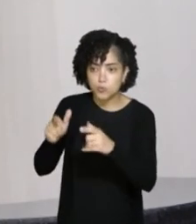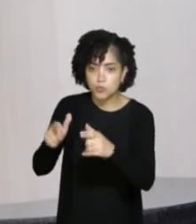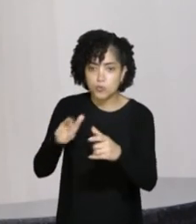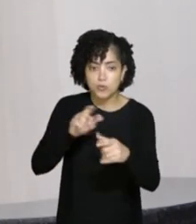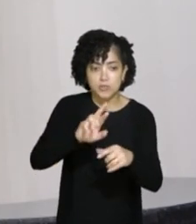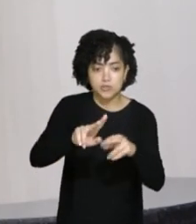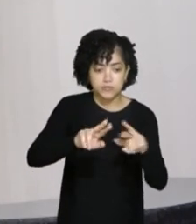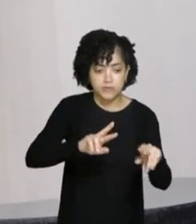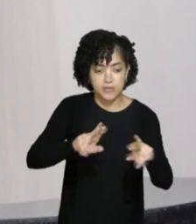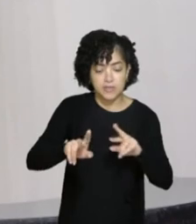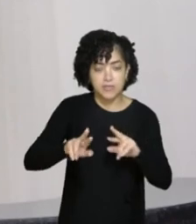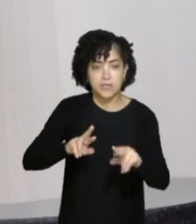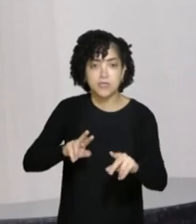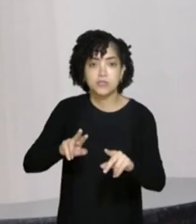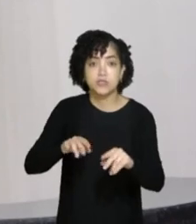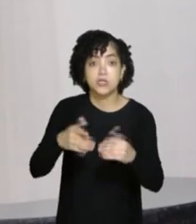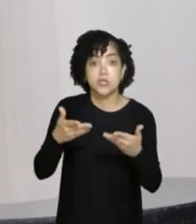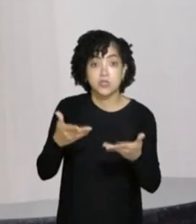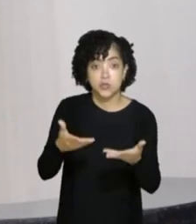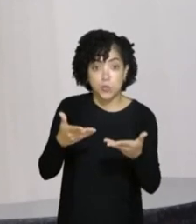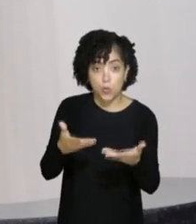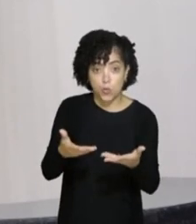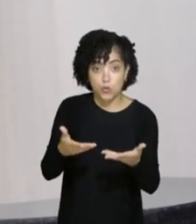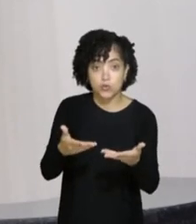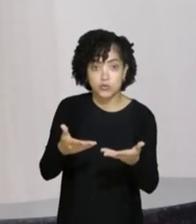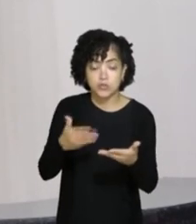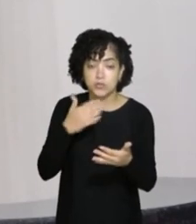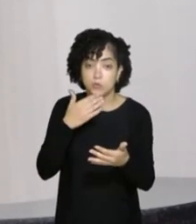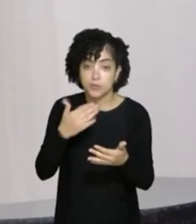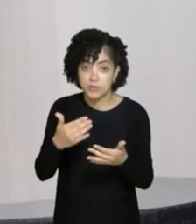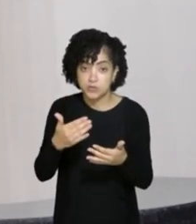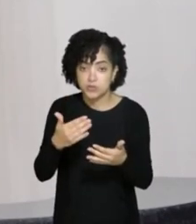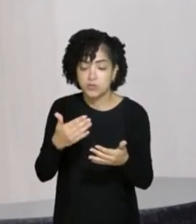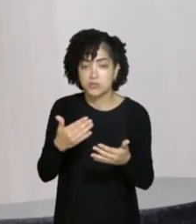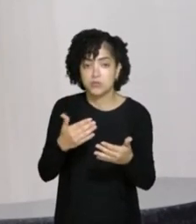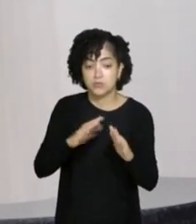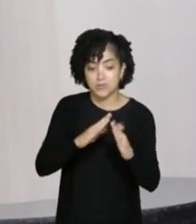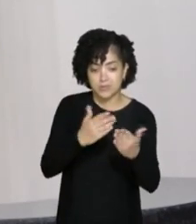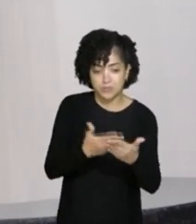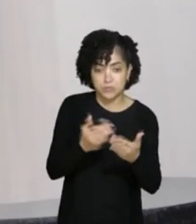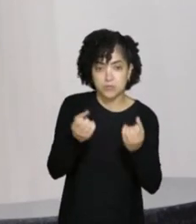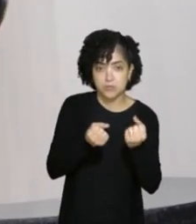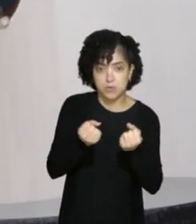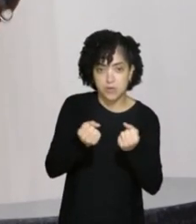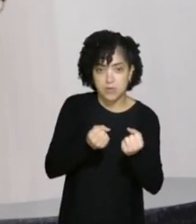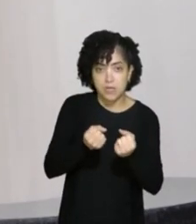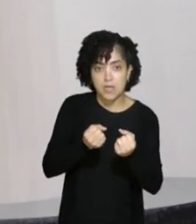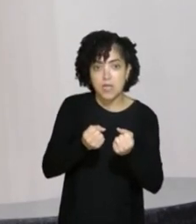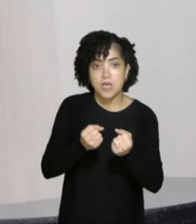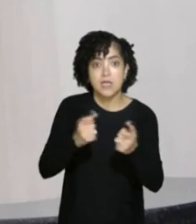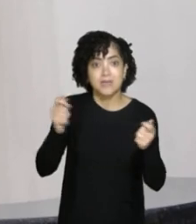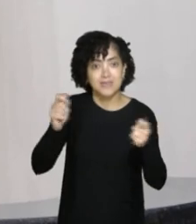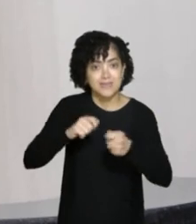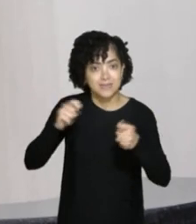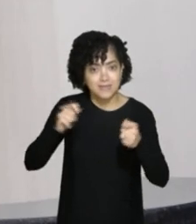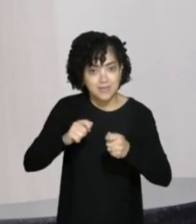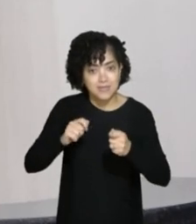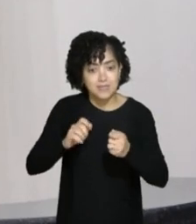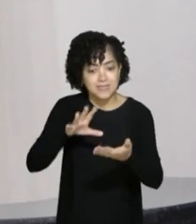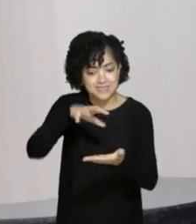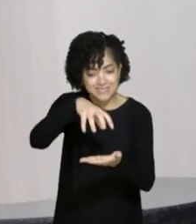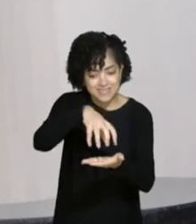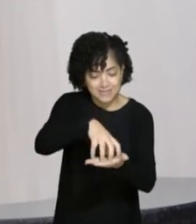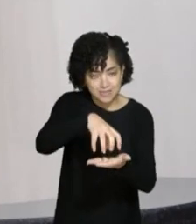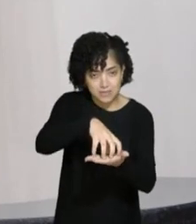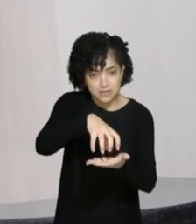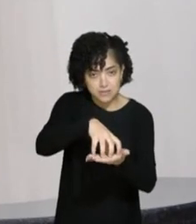Hoje, a reivindicação do Sindemosc, das autoescolas do Estado de Santa Catarina, é que nós possamos encontrar meios de centralizar esses